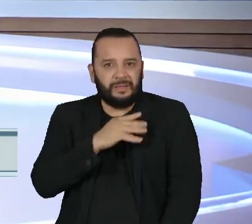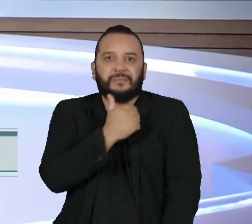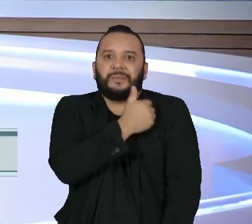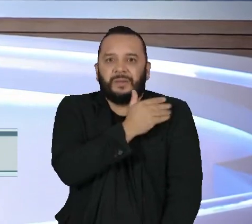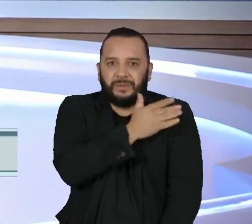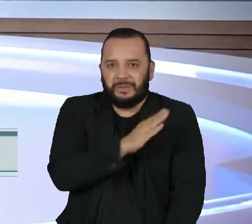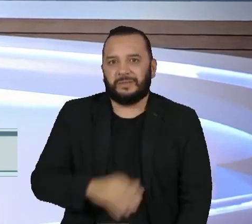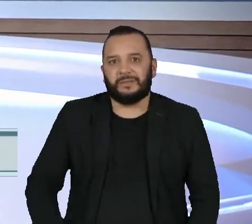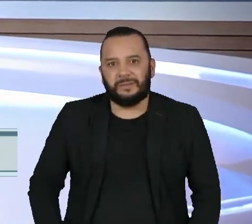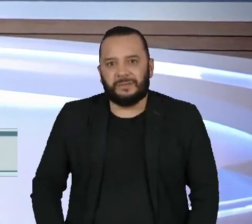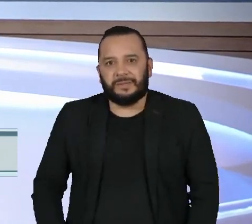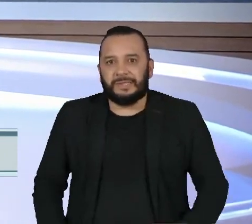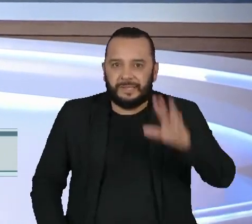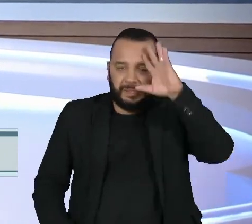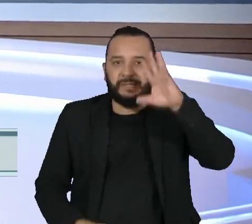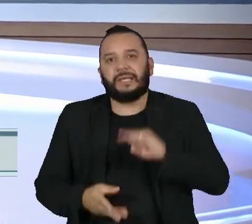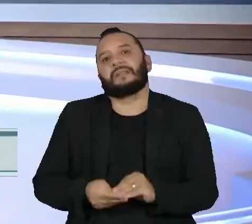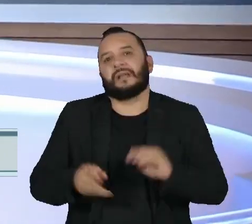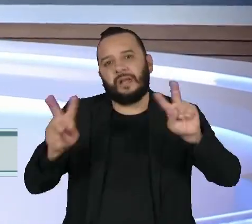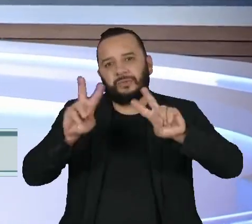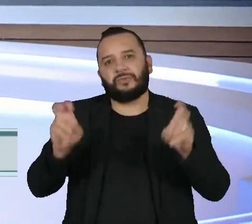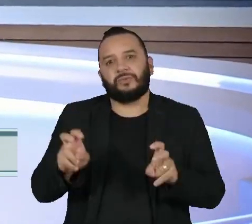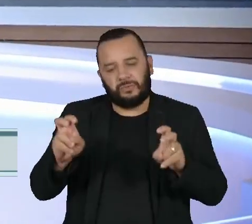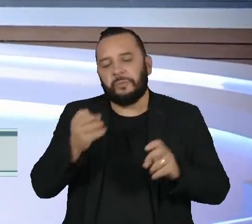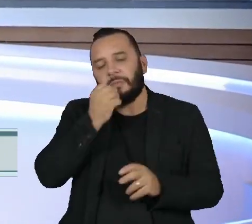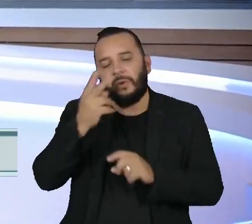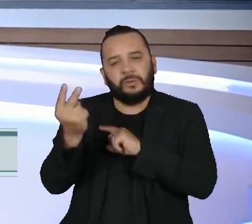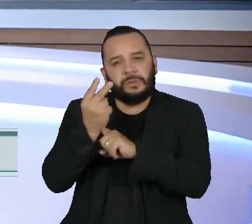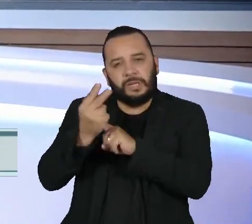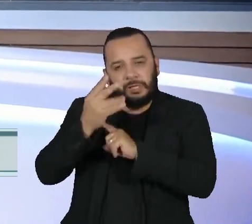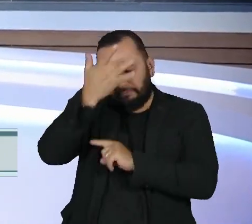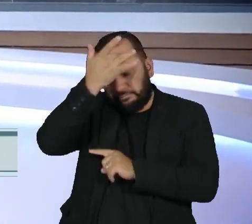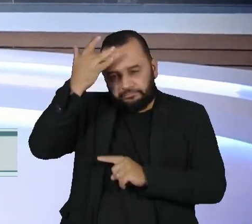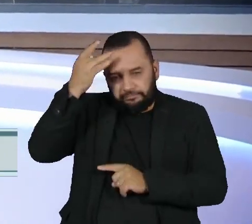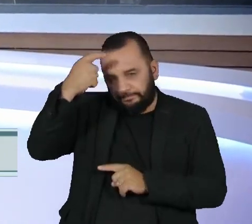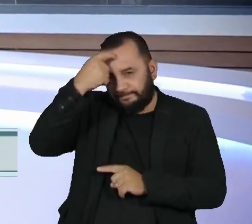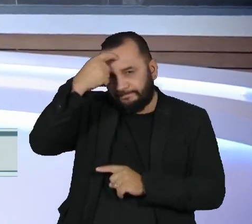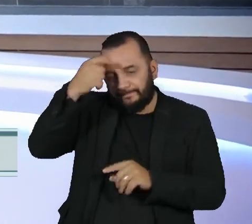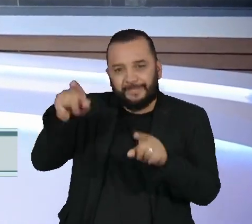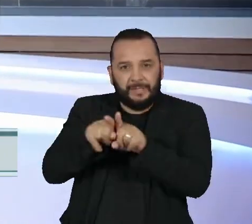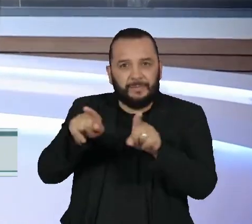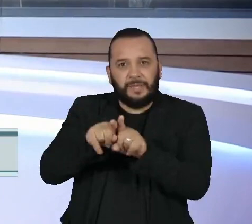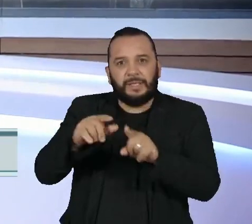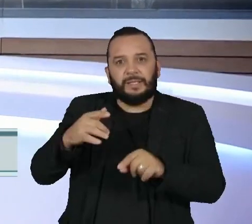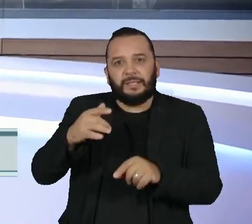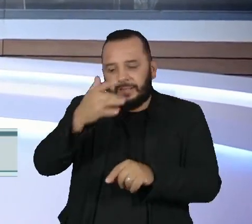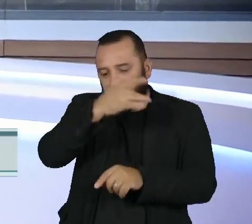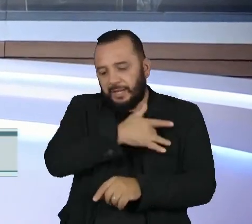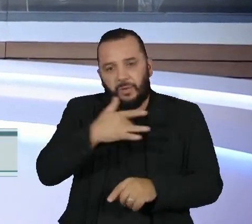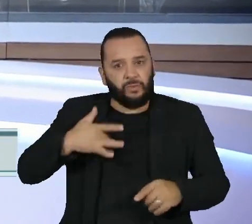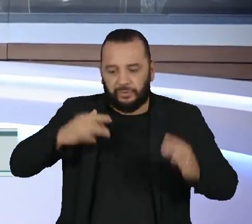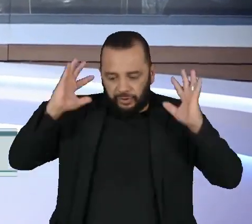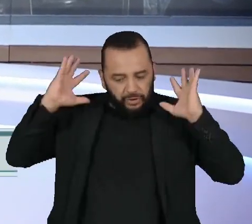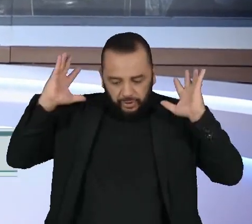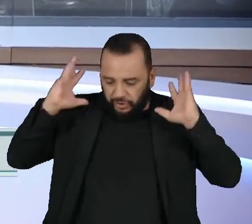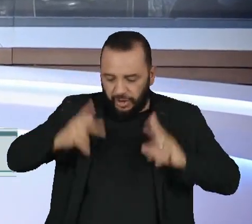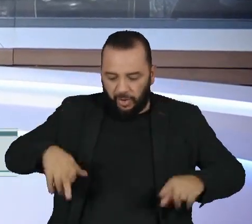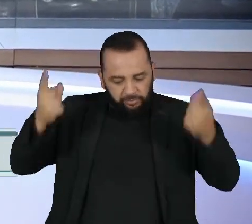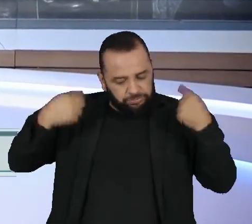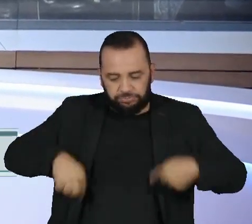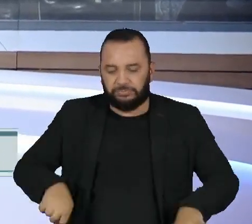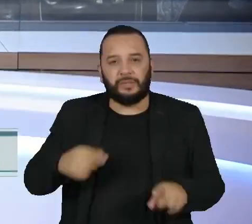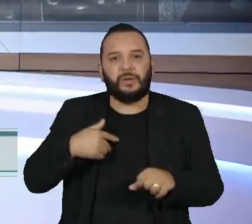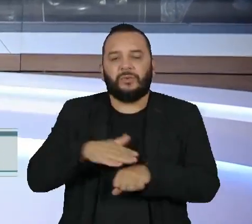assunto ajuda a preservar melhor a saúde psicológica e, portanto, a saúde geral. Sobre este assunto, eu conversei com o